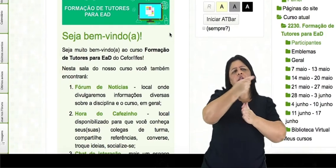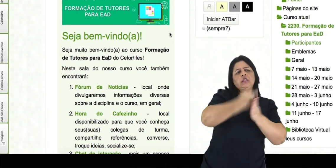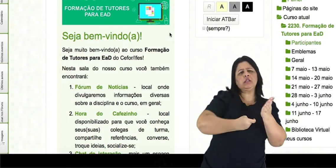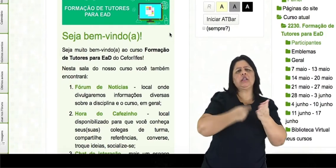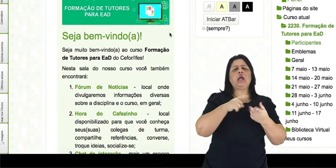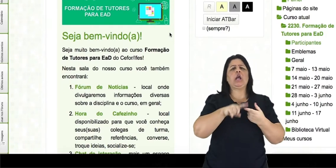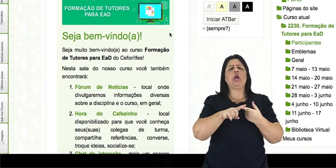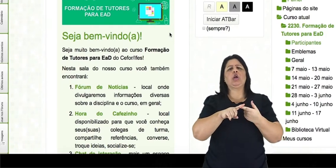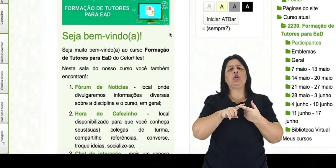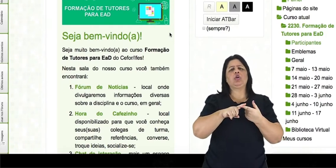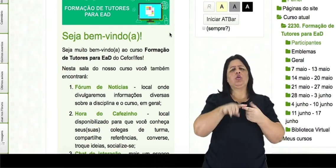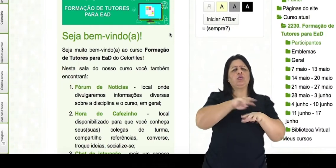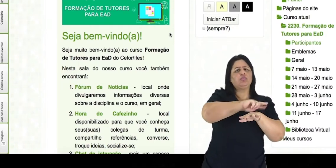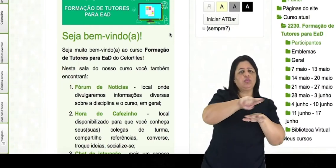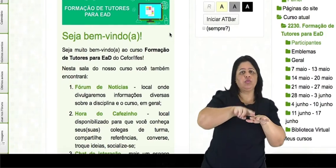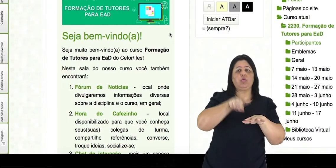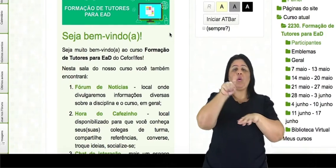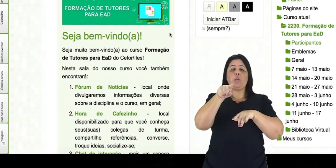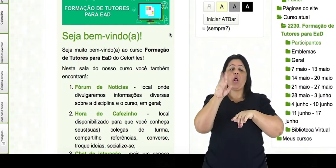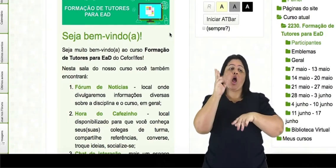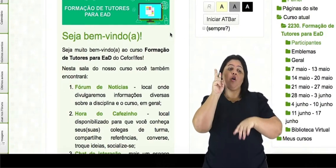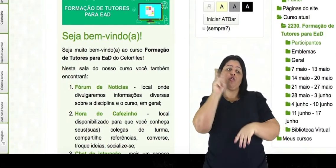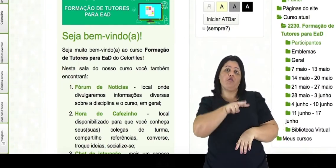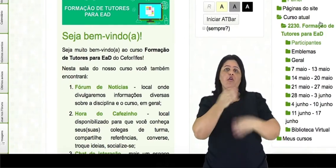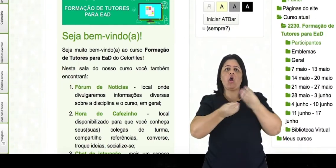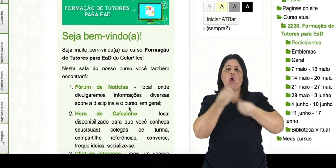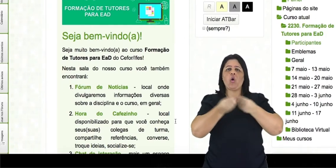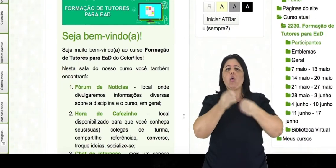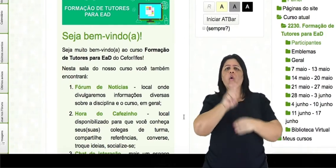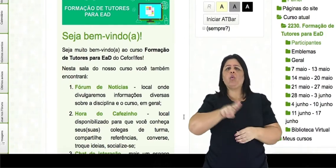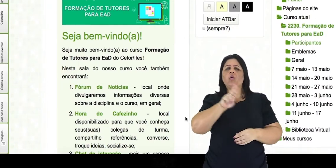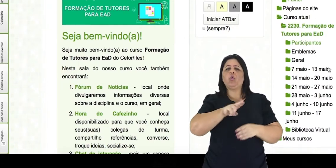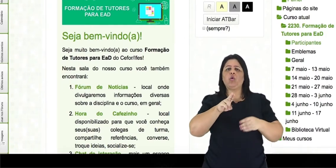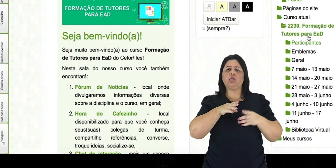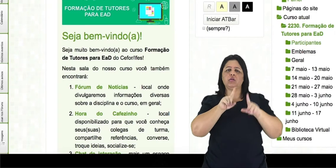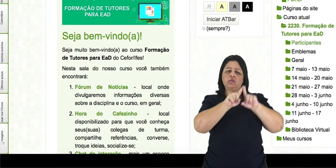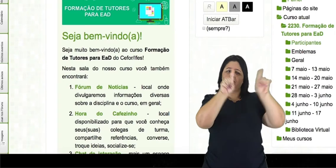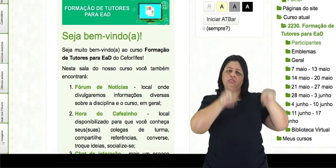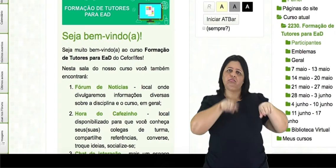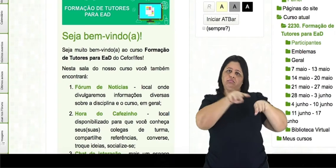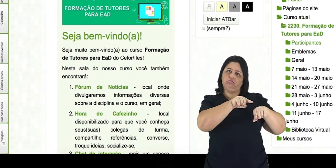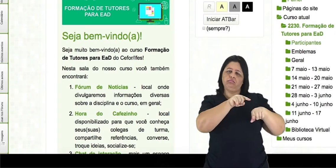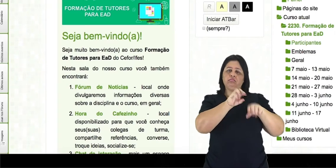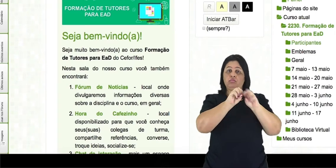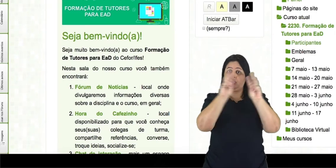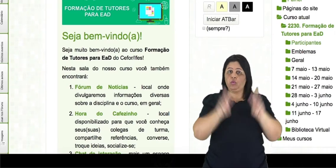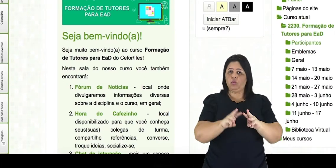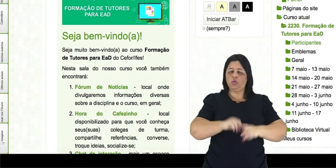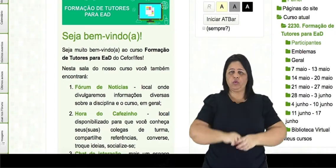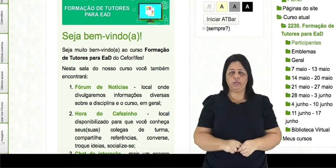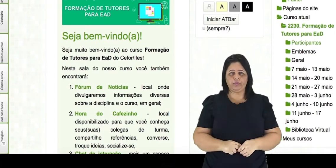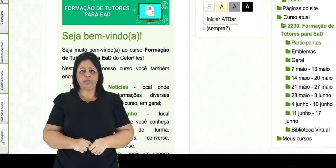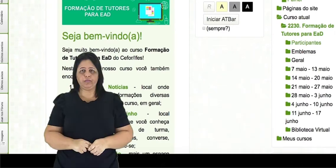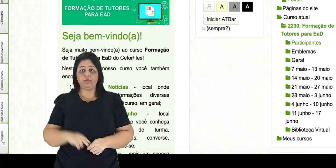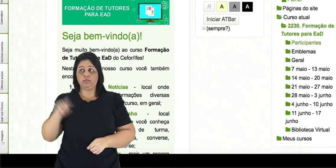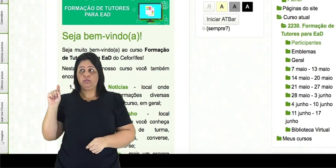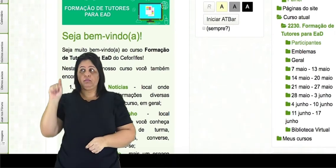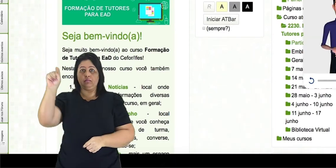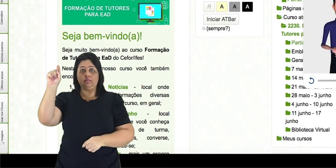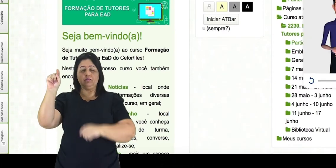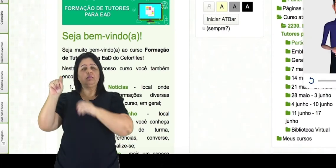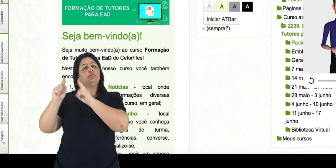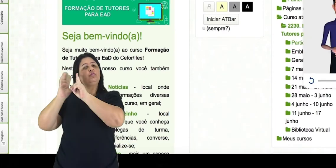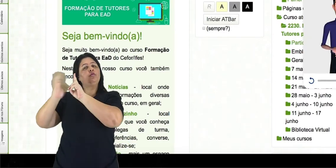recursos, textos diversos, para a gente poder fazer essa análise. Para começar a utilizar o VLibras, precisa ativar